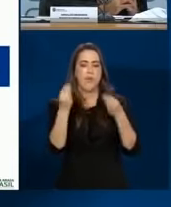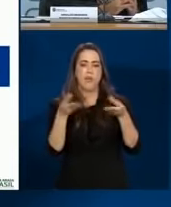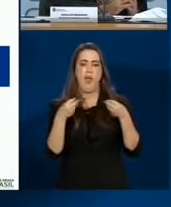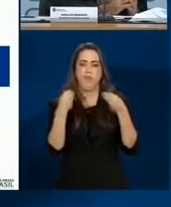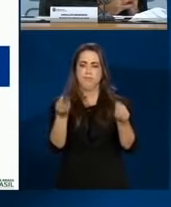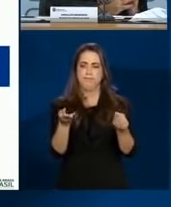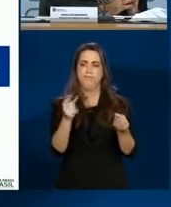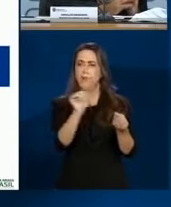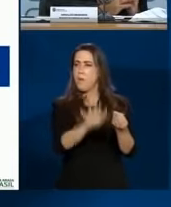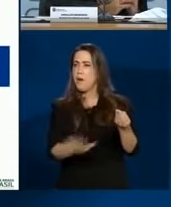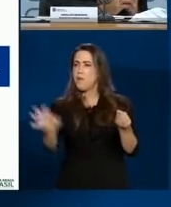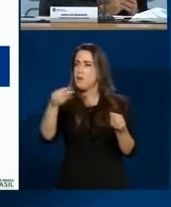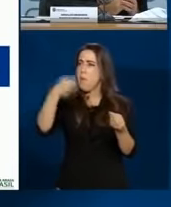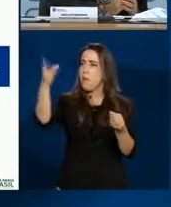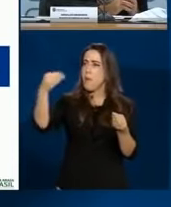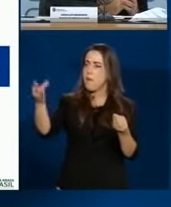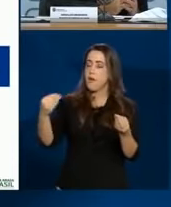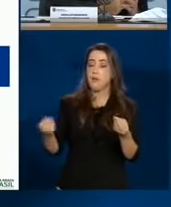no país